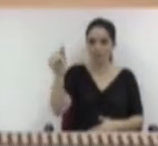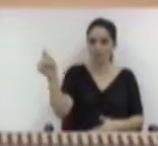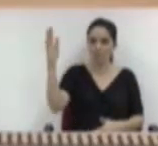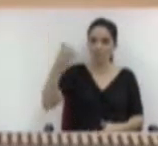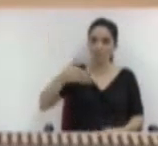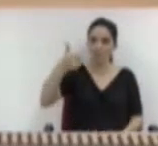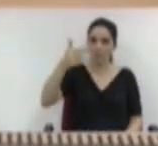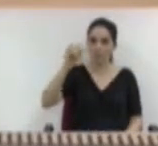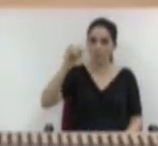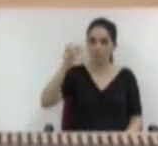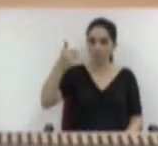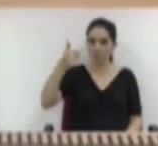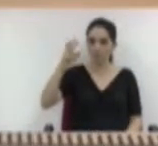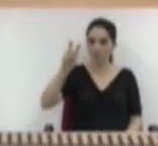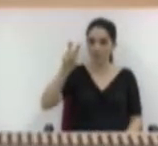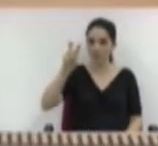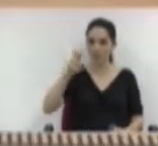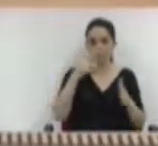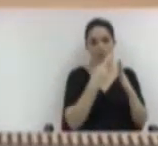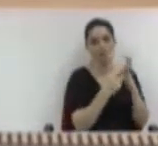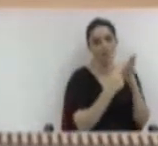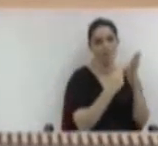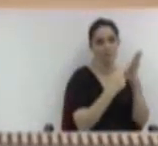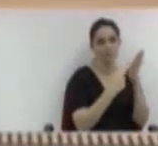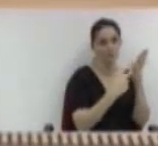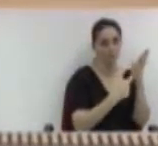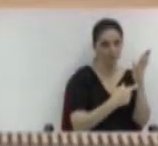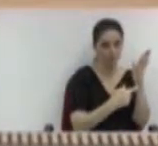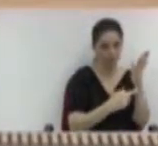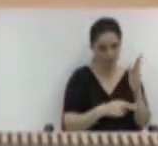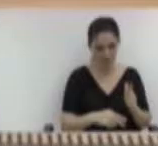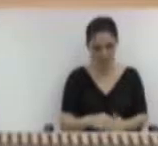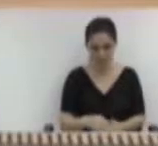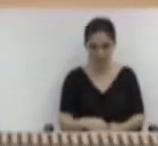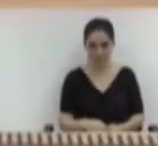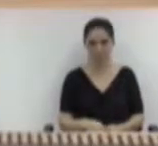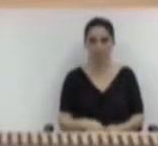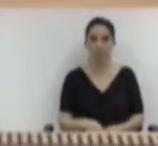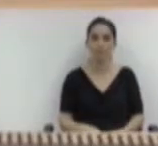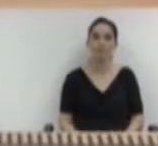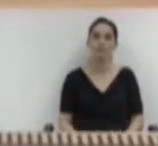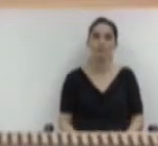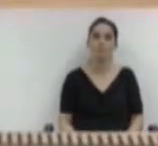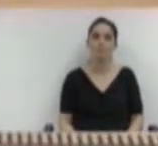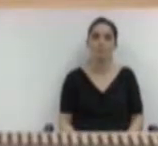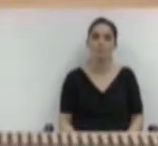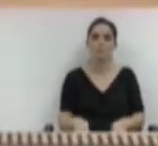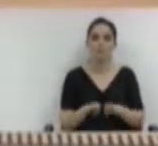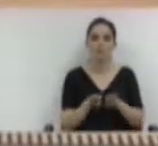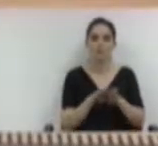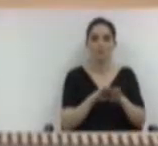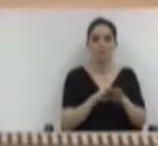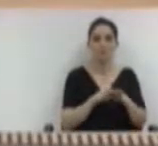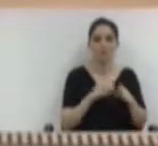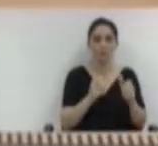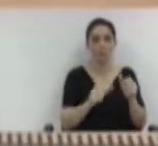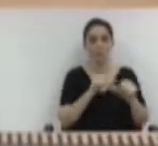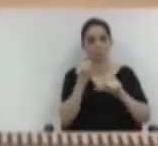177/2015, com as seguintes redações, bem como renumera os demais artigos.